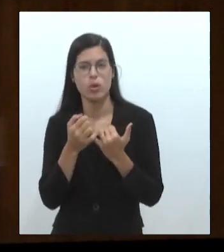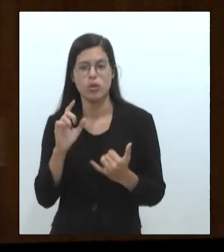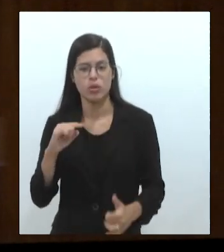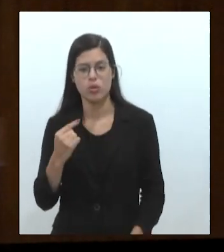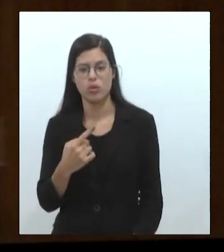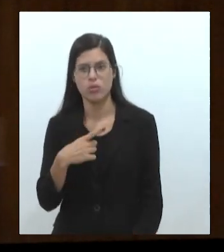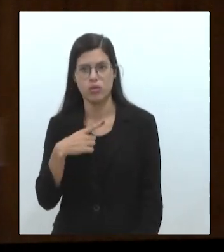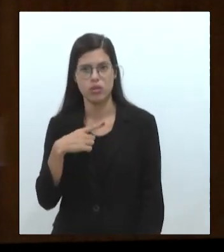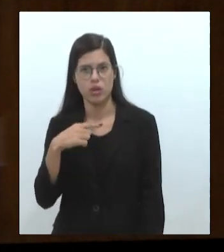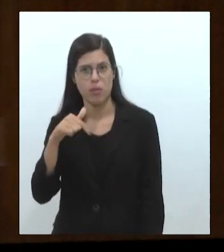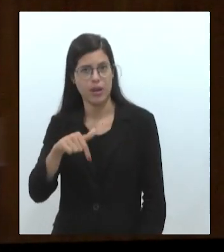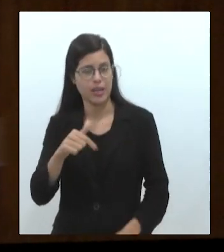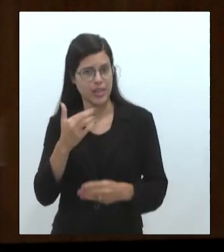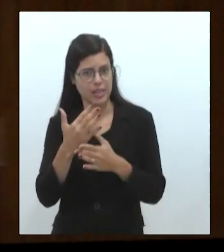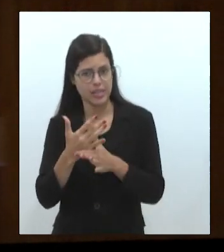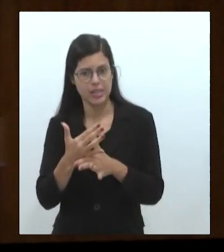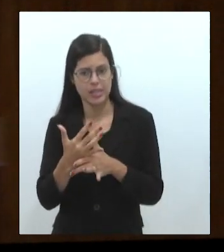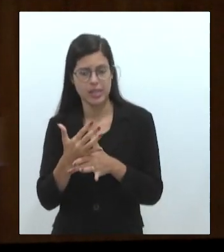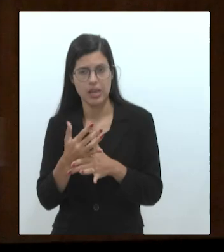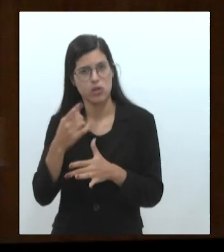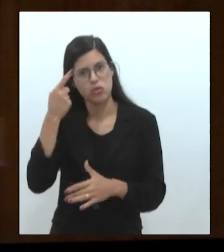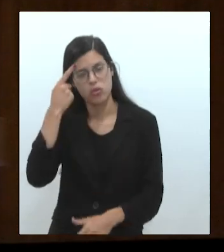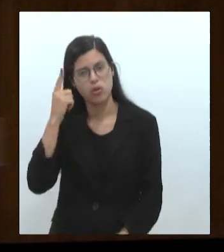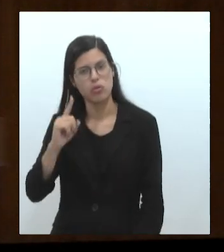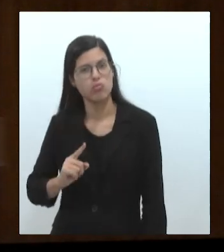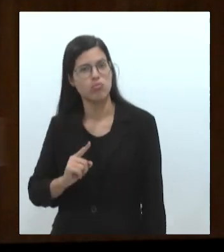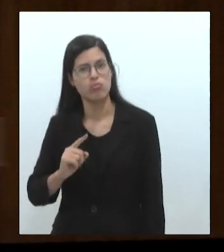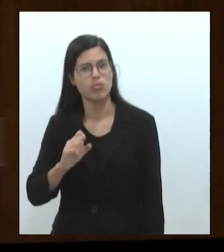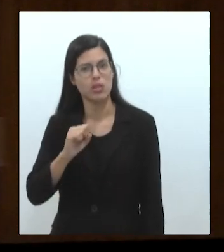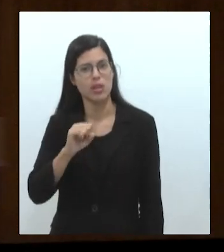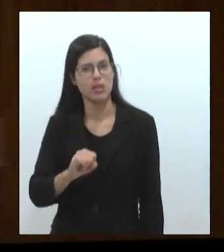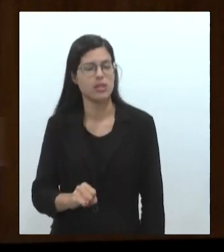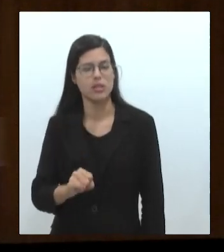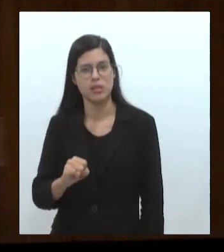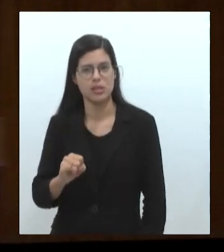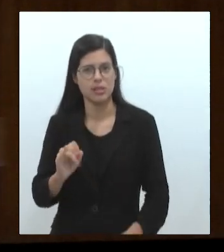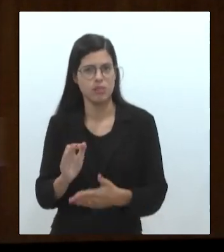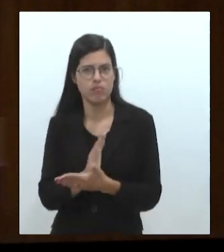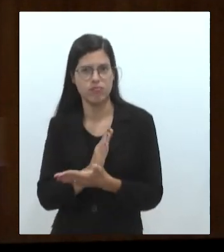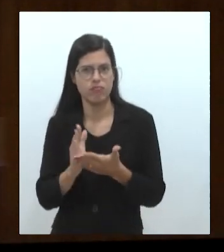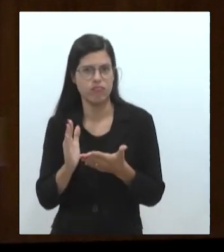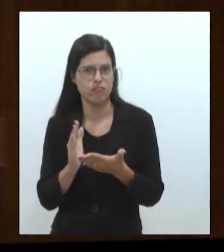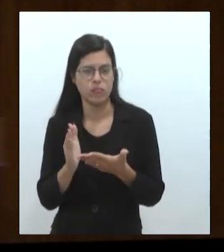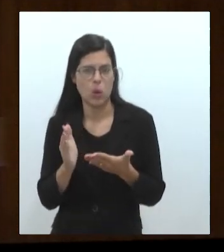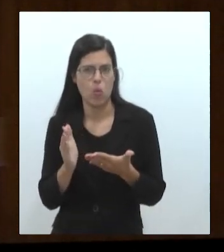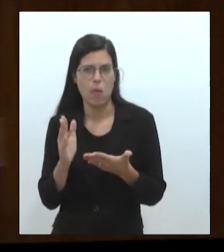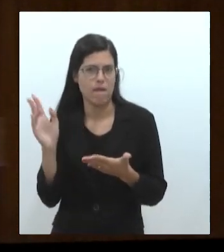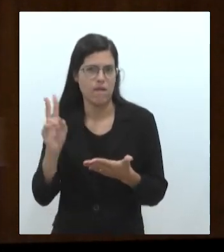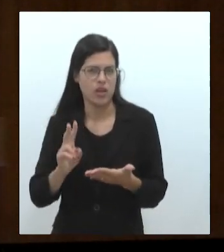cidade. Não sei se Vossa Excelência já alguma vez